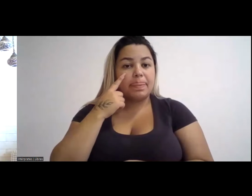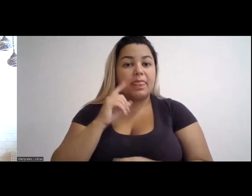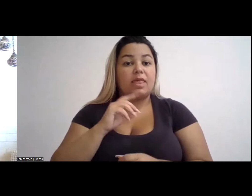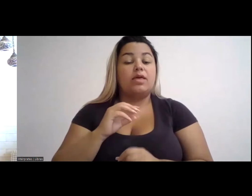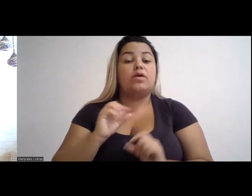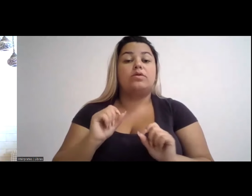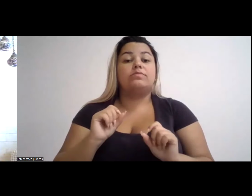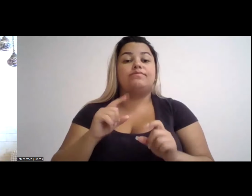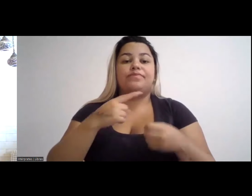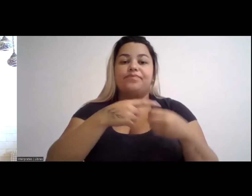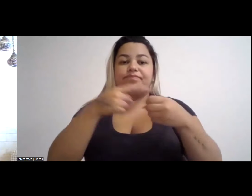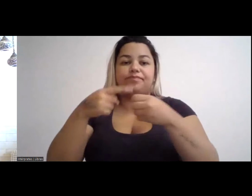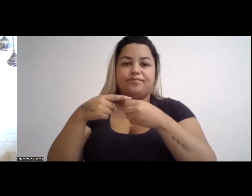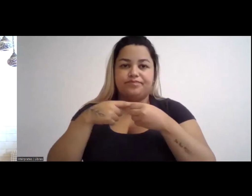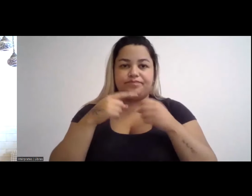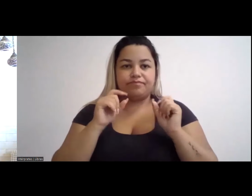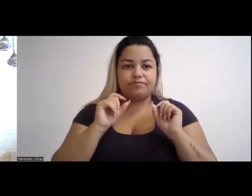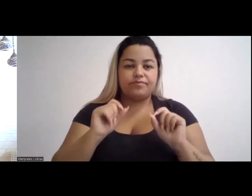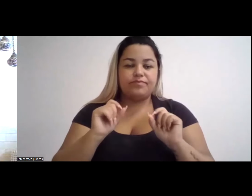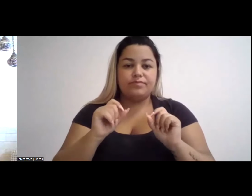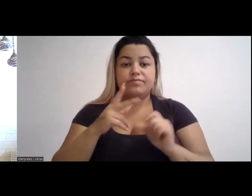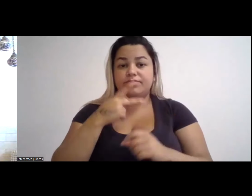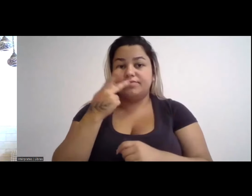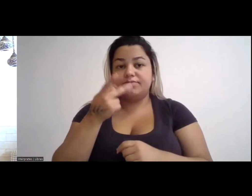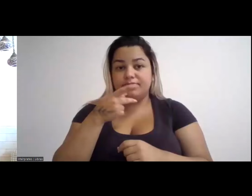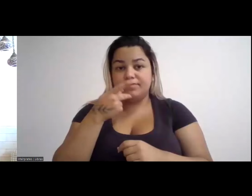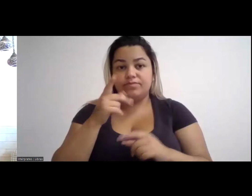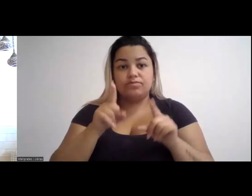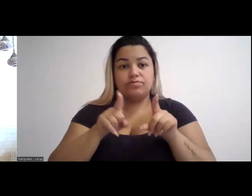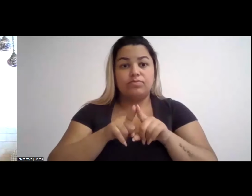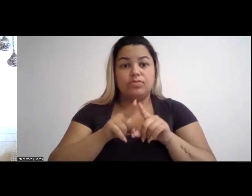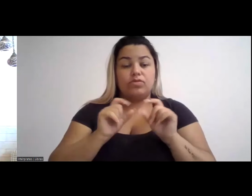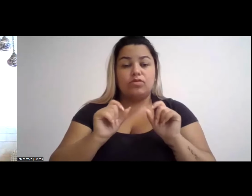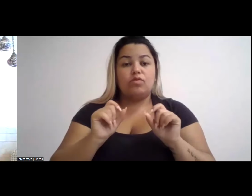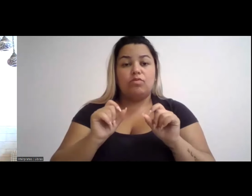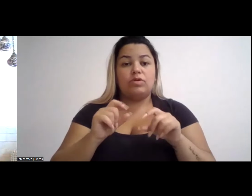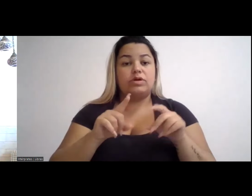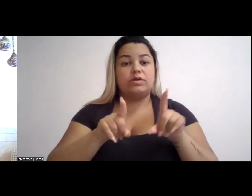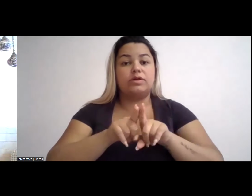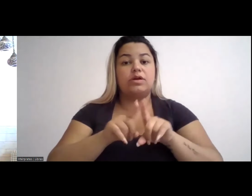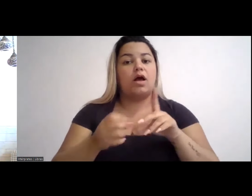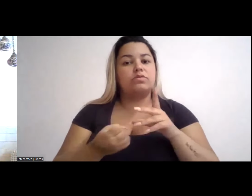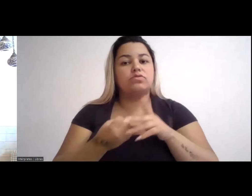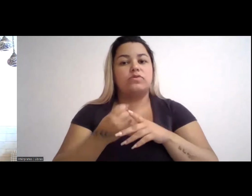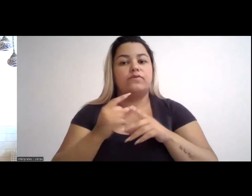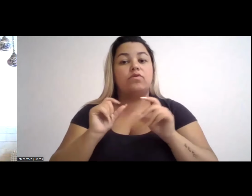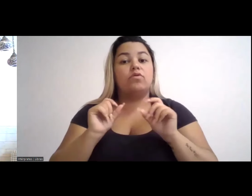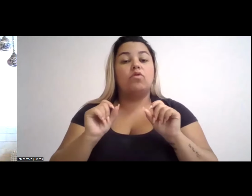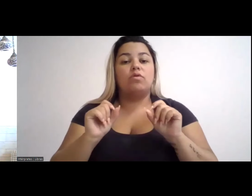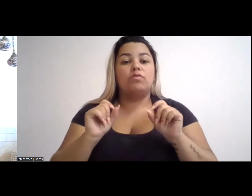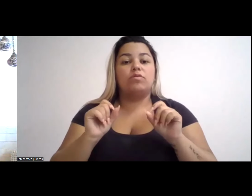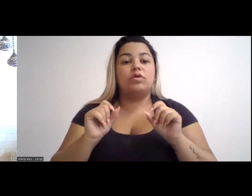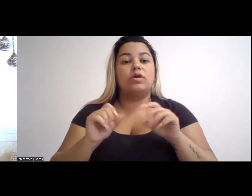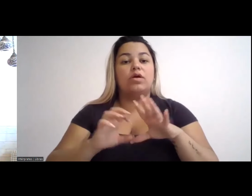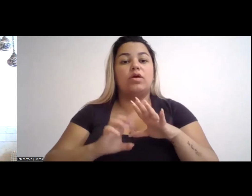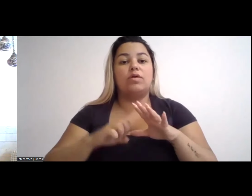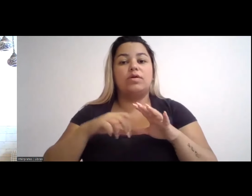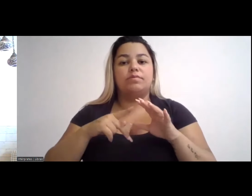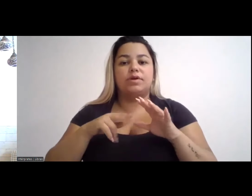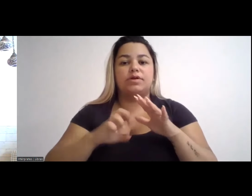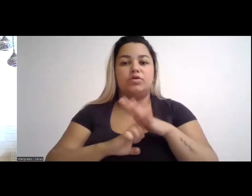cidade criativa? O que quer dizer economia criativa? O que é um território criativo? O que é o empreendedorismo